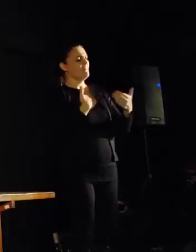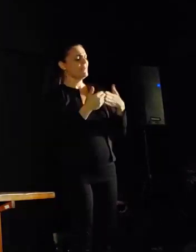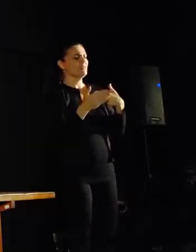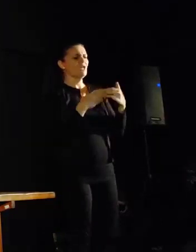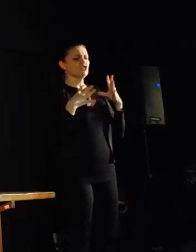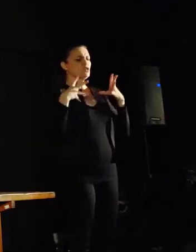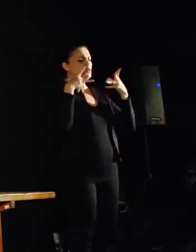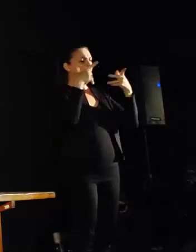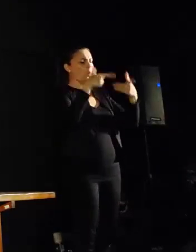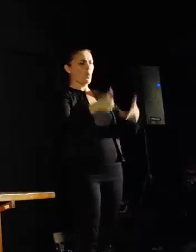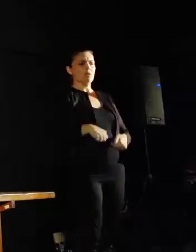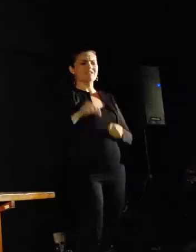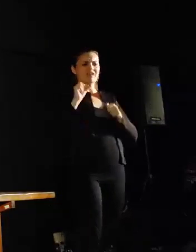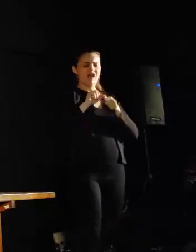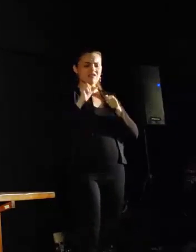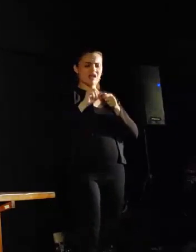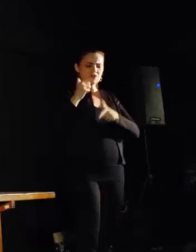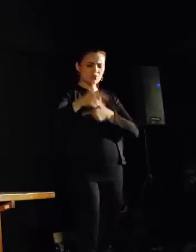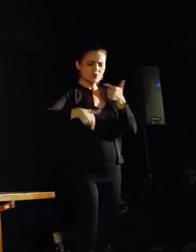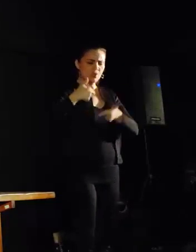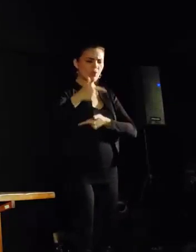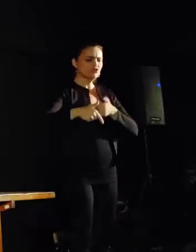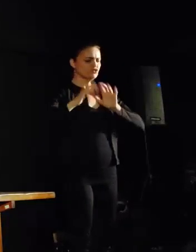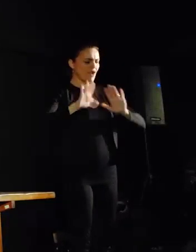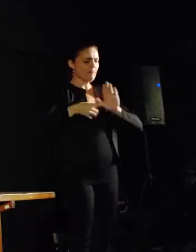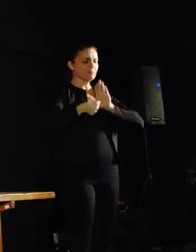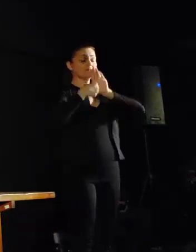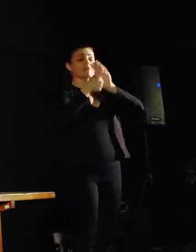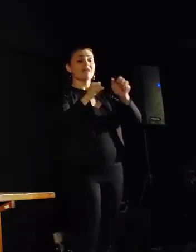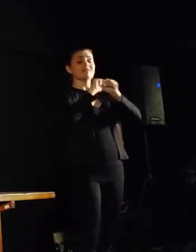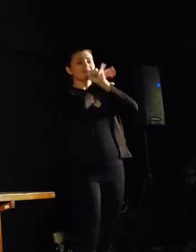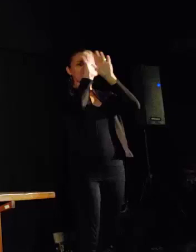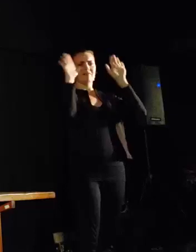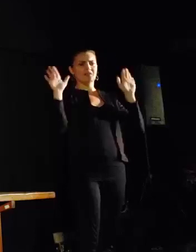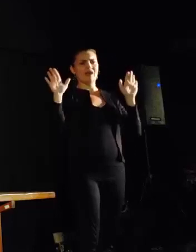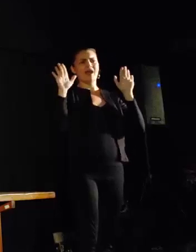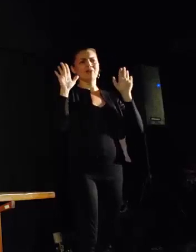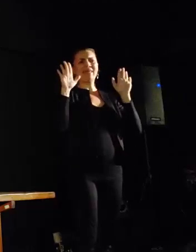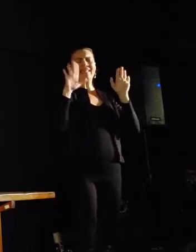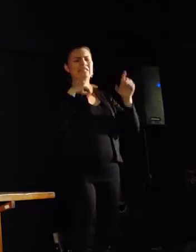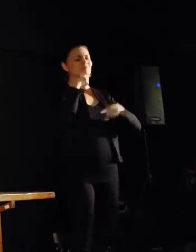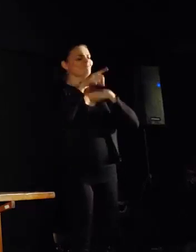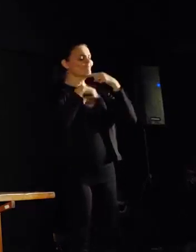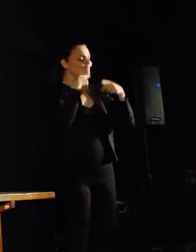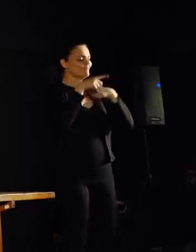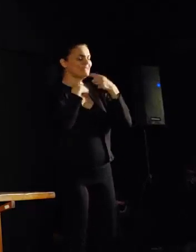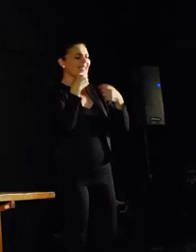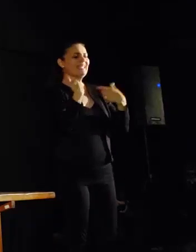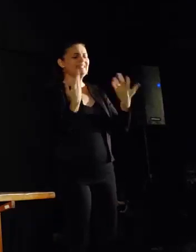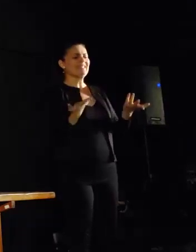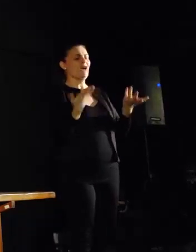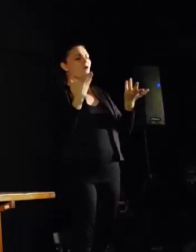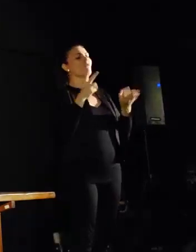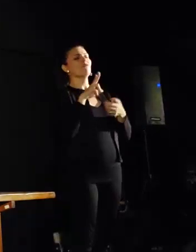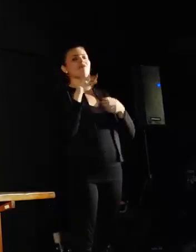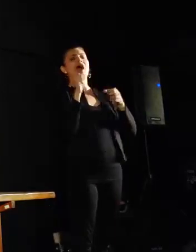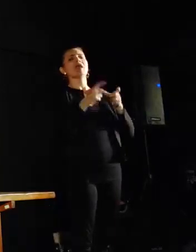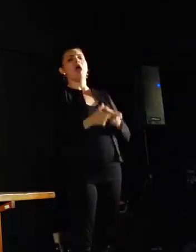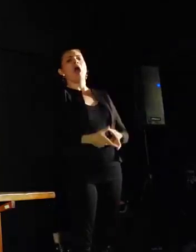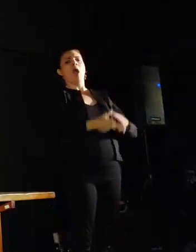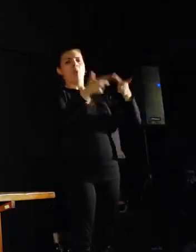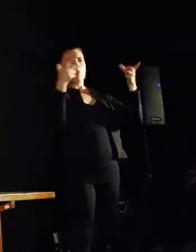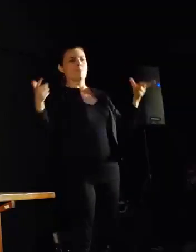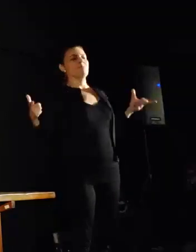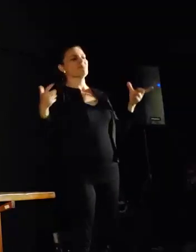elas já se demonstraram claramente que elas são completamente ineficazes. Então vão aumentar o número de presídios, vão aumentar o número de